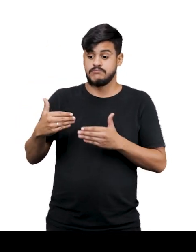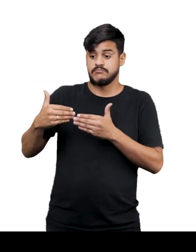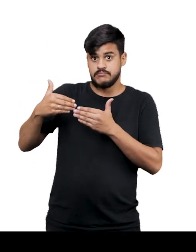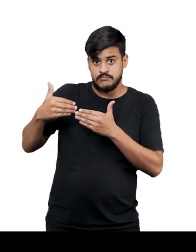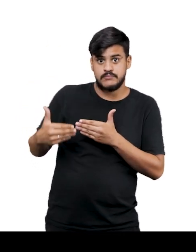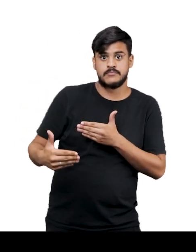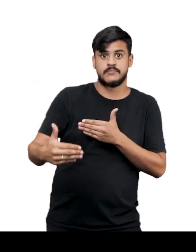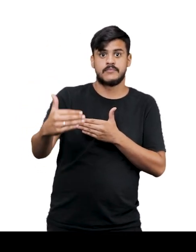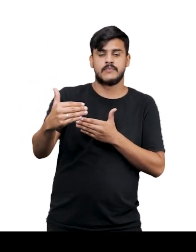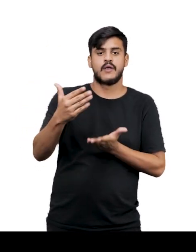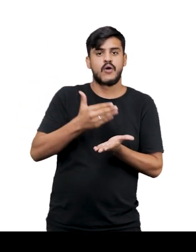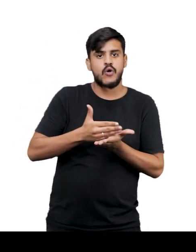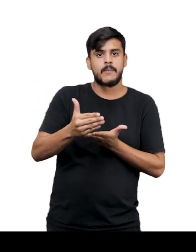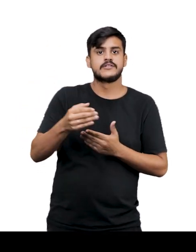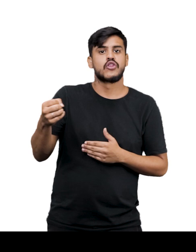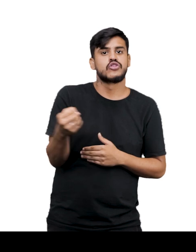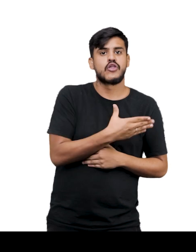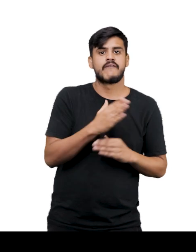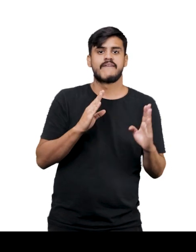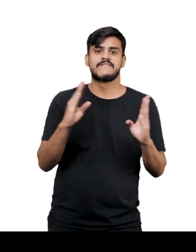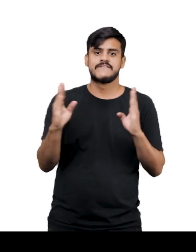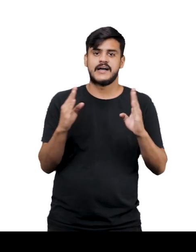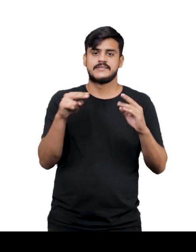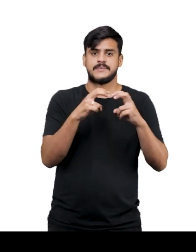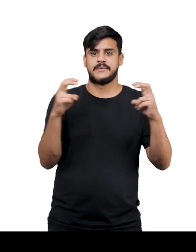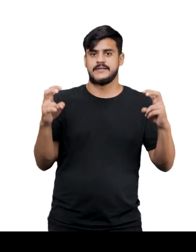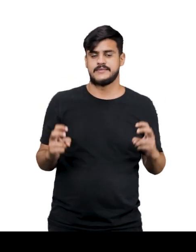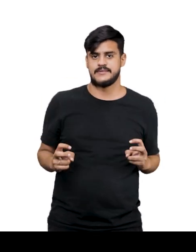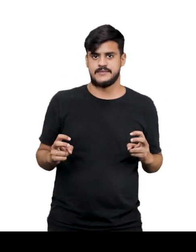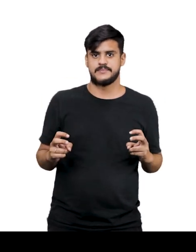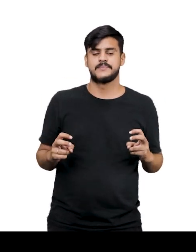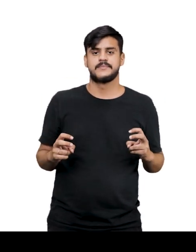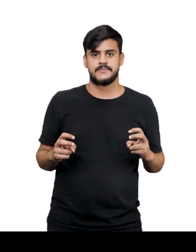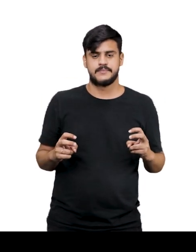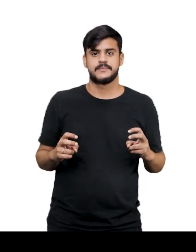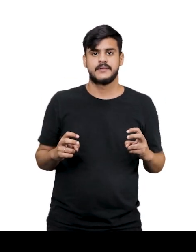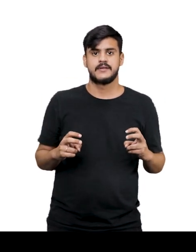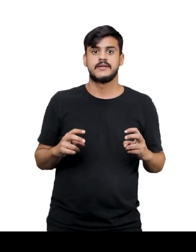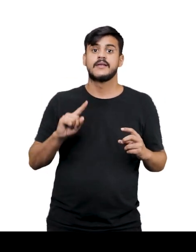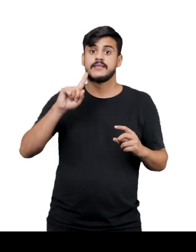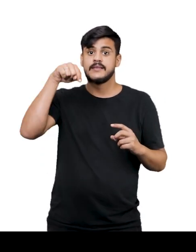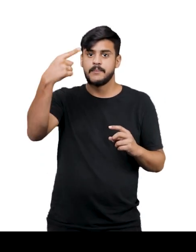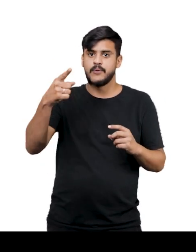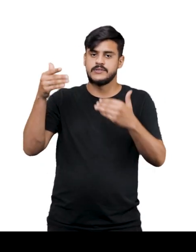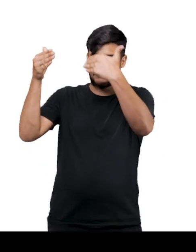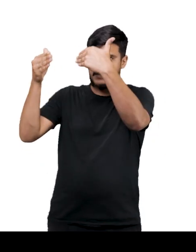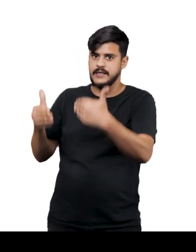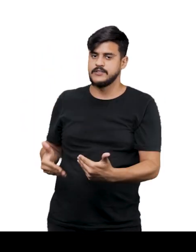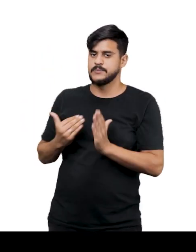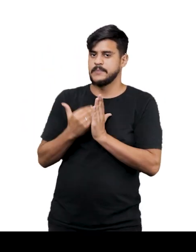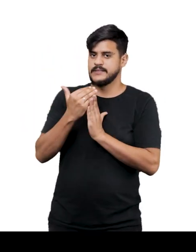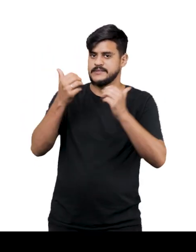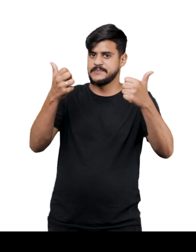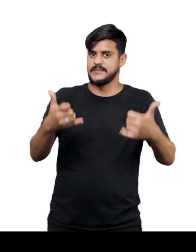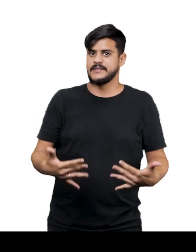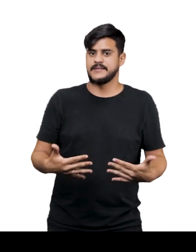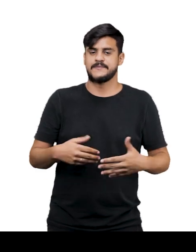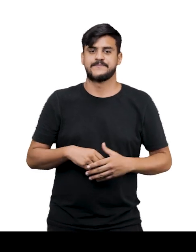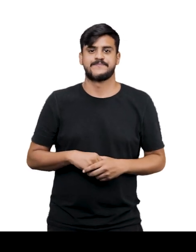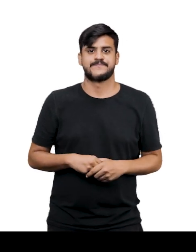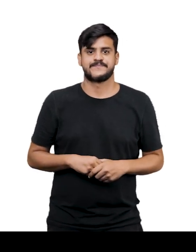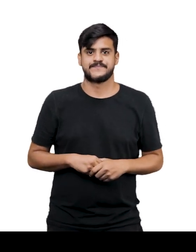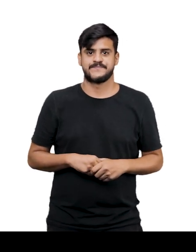Bardi. A partir daí, inicia-se uma nova fase da instituição, representada na próxima parede